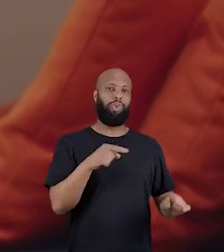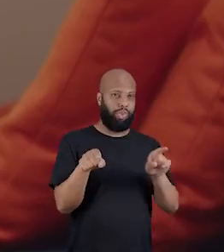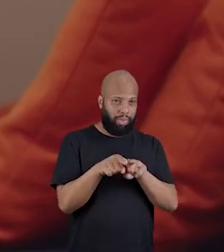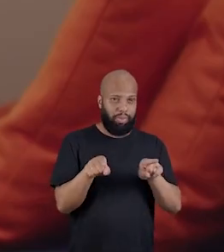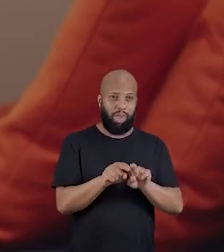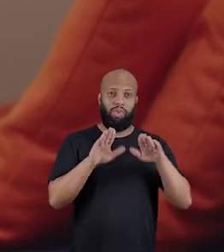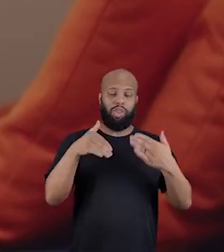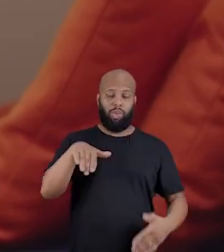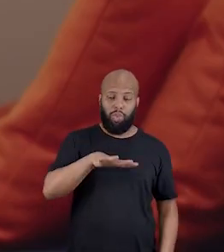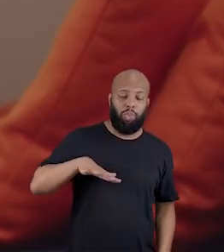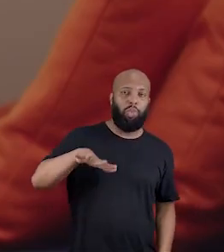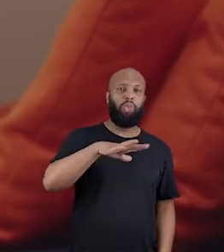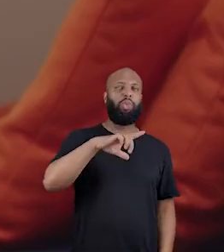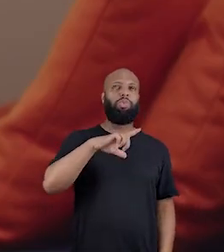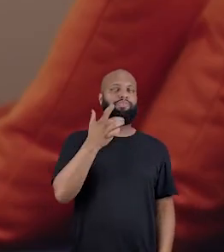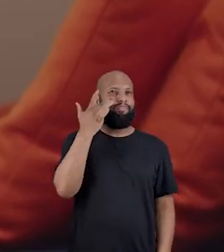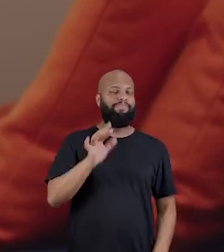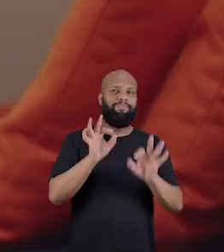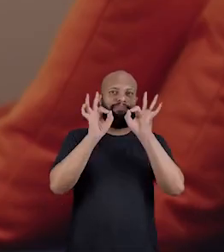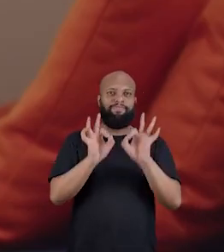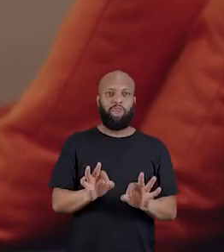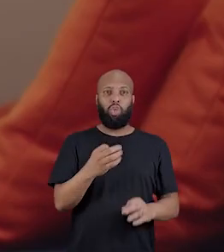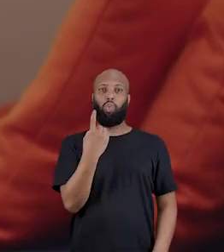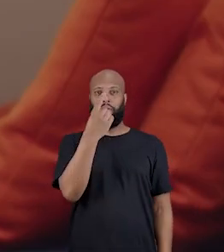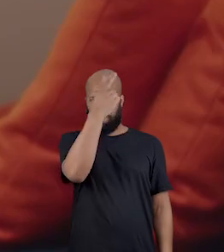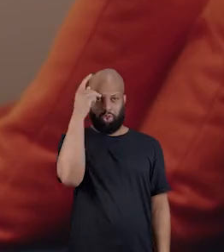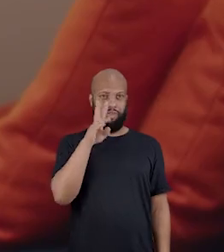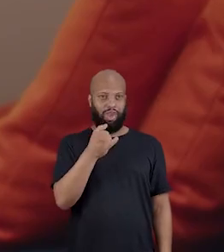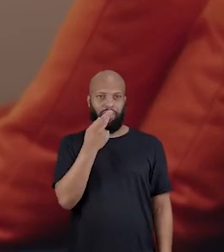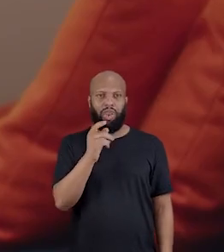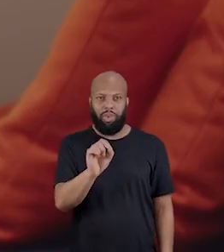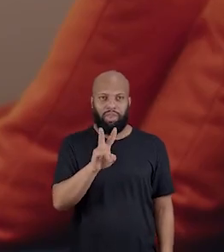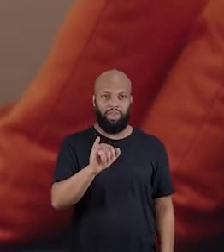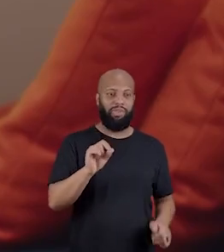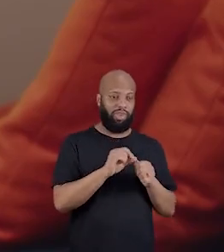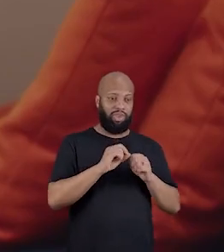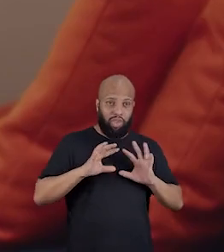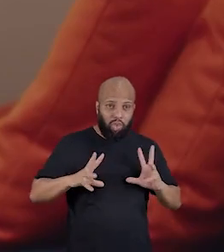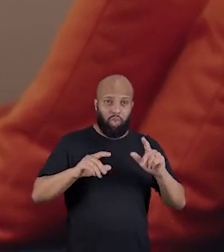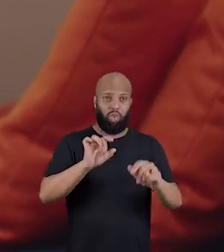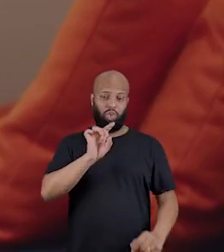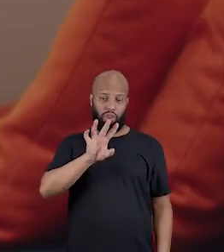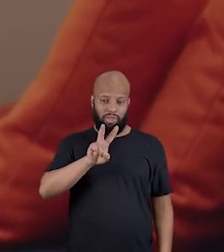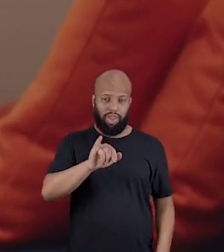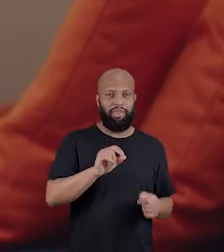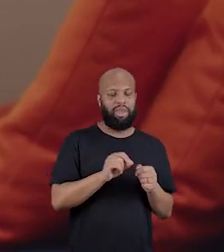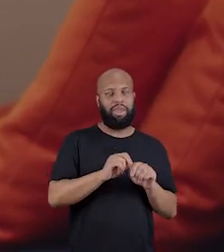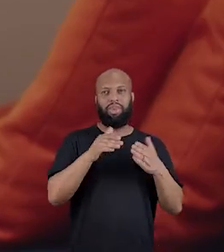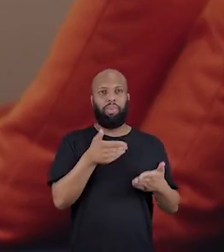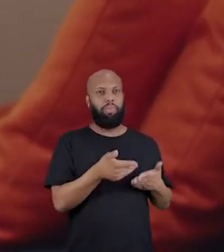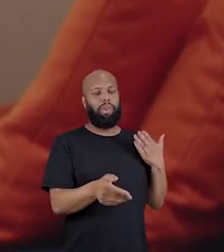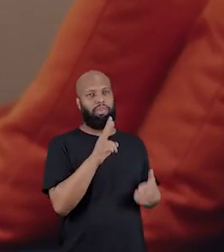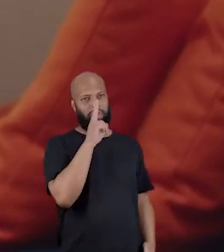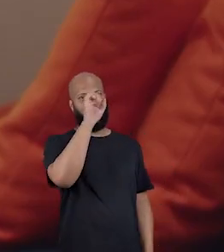também. Delegar num mundo de completa incerteza para uma pessoa falar o que deve ser feito e todo mundo só